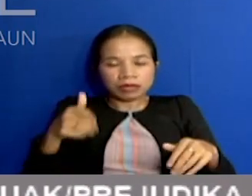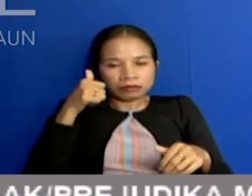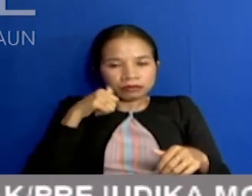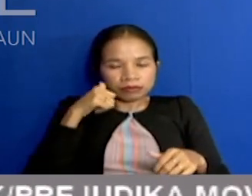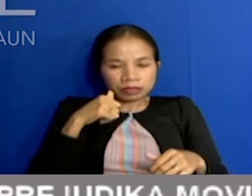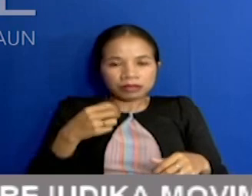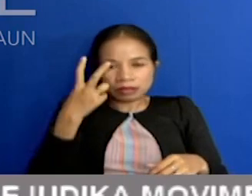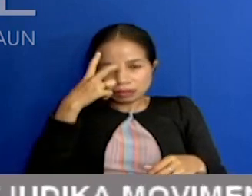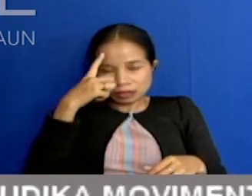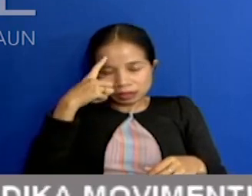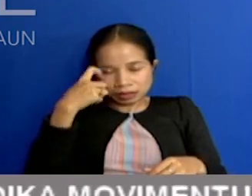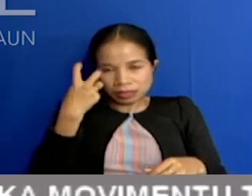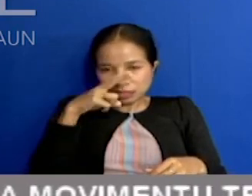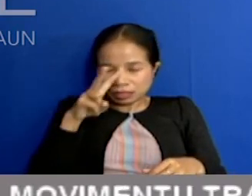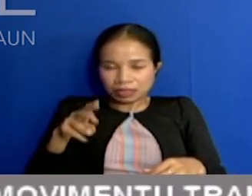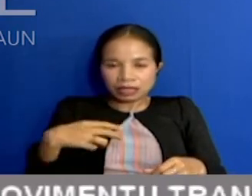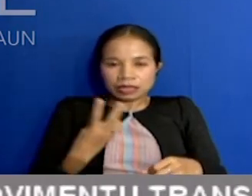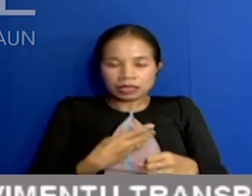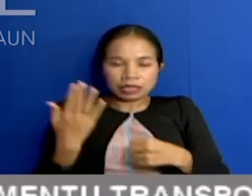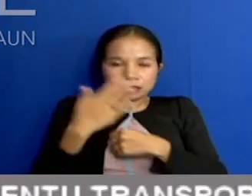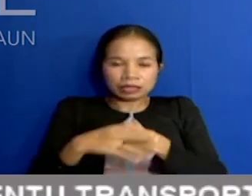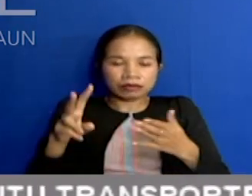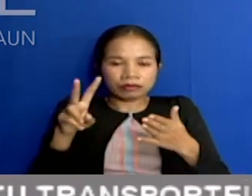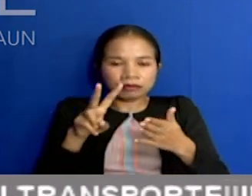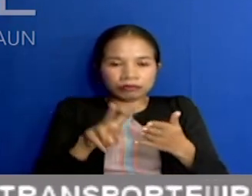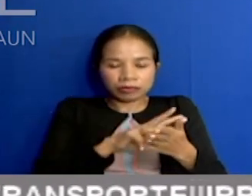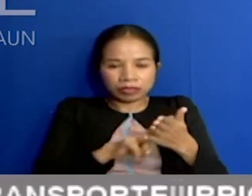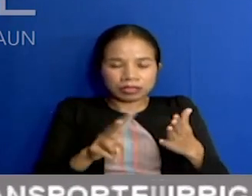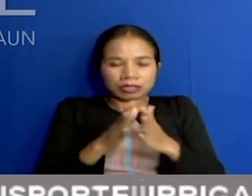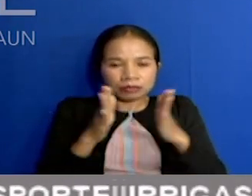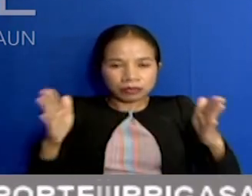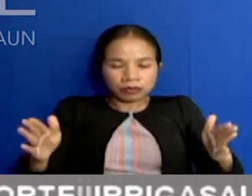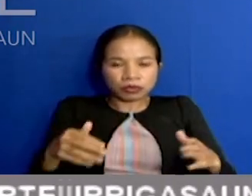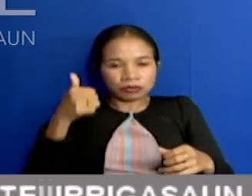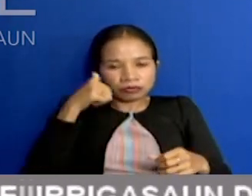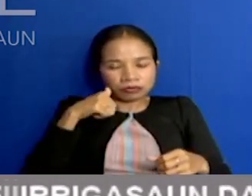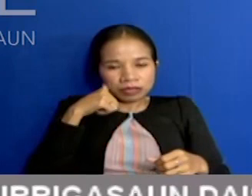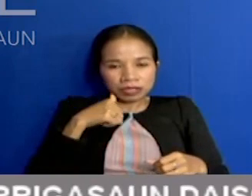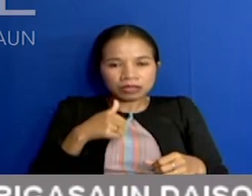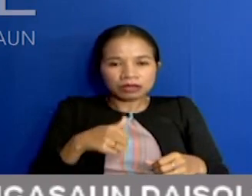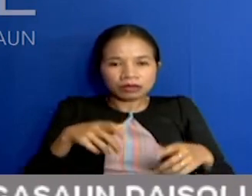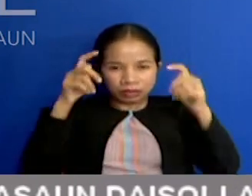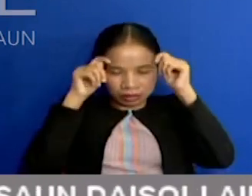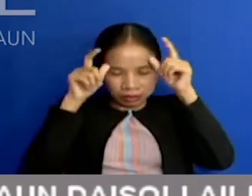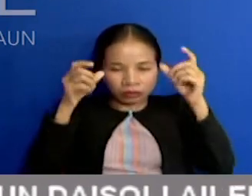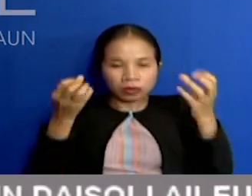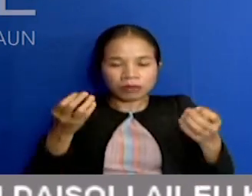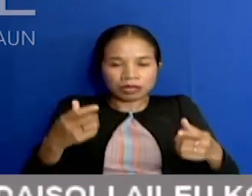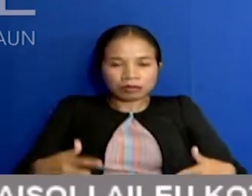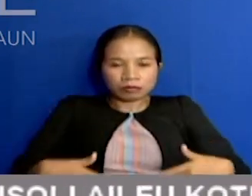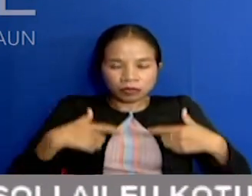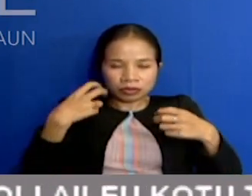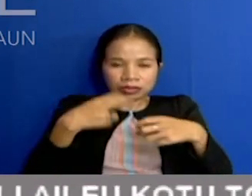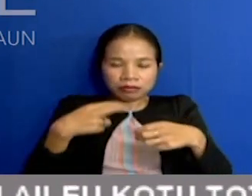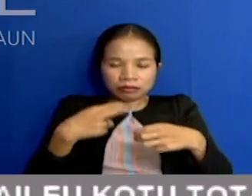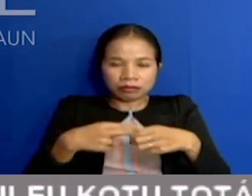e itinerá em violência na bem macburas teves feto timor e barra com mores e risco